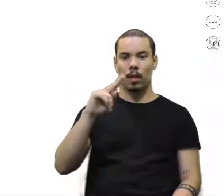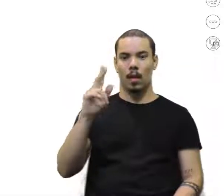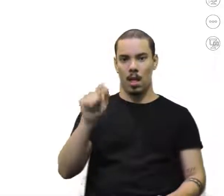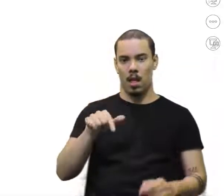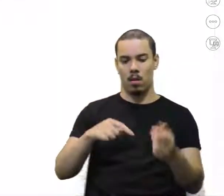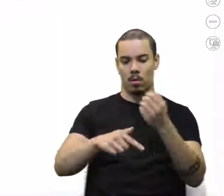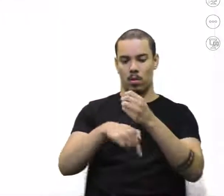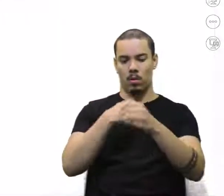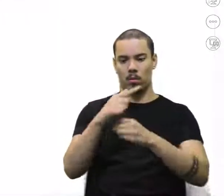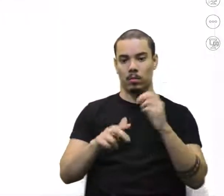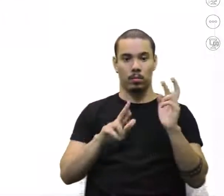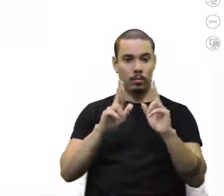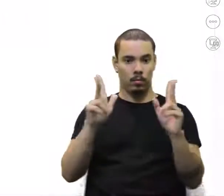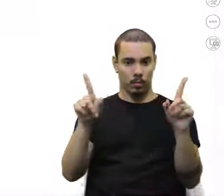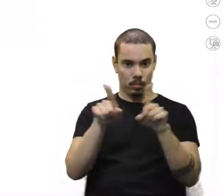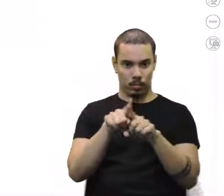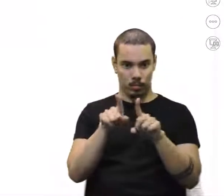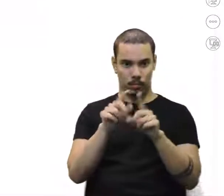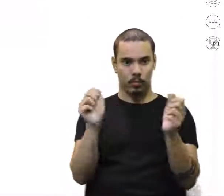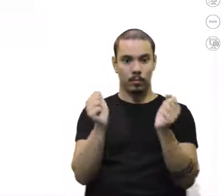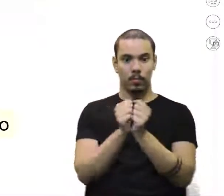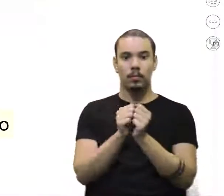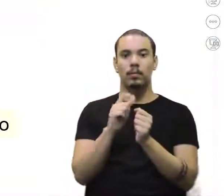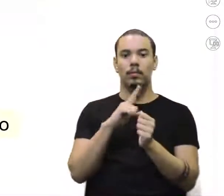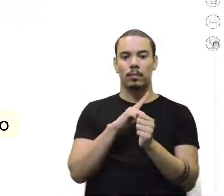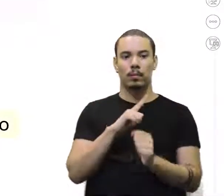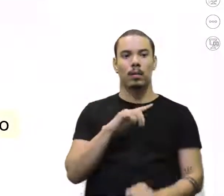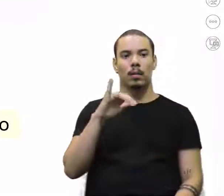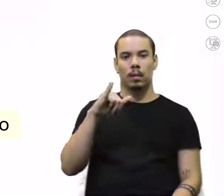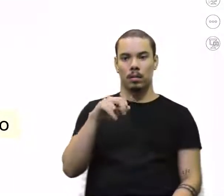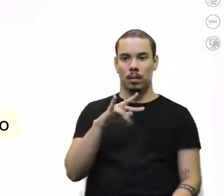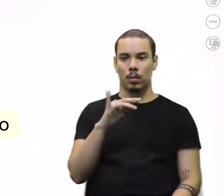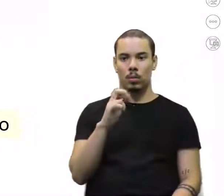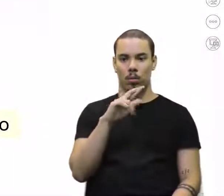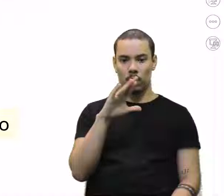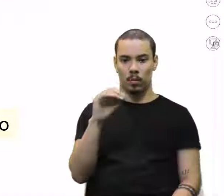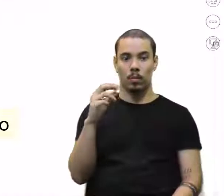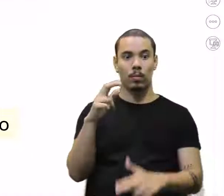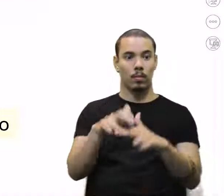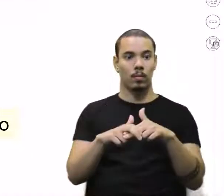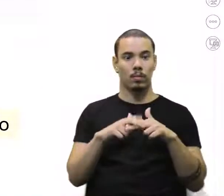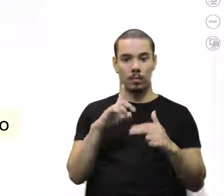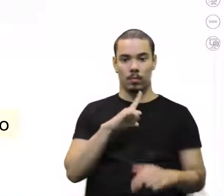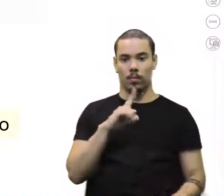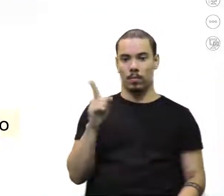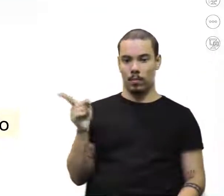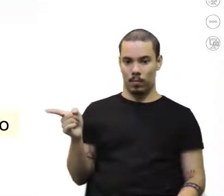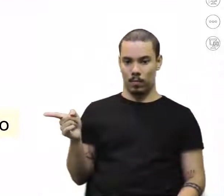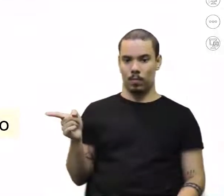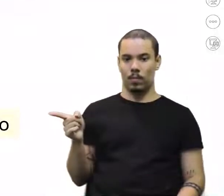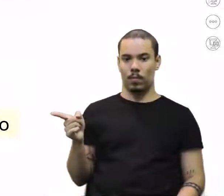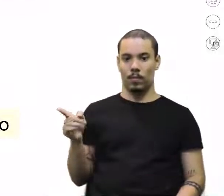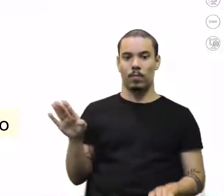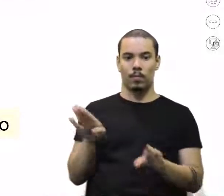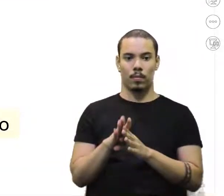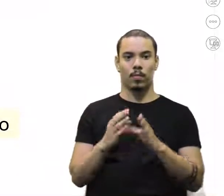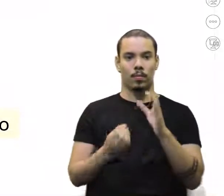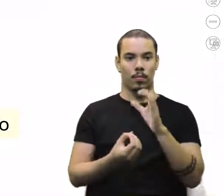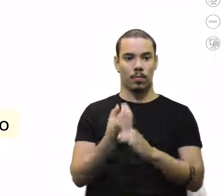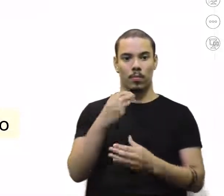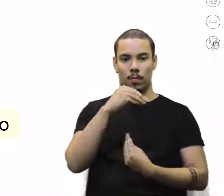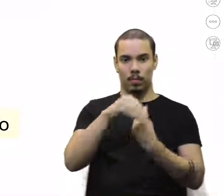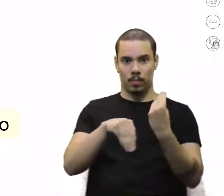oxigênio e nitrogênio, a insaturação, por isso, e a forma mista,